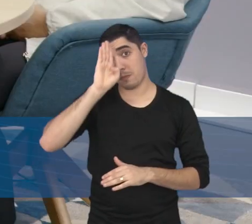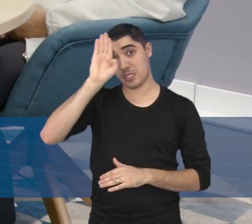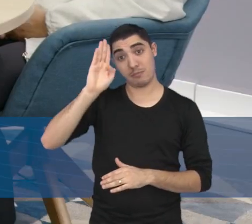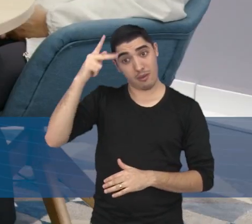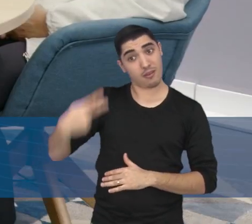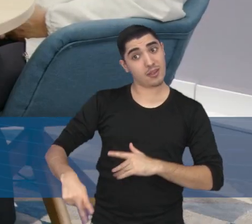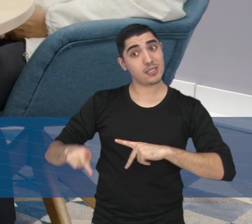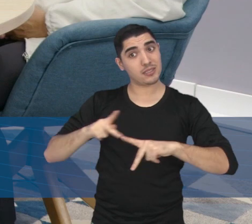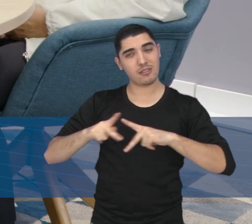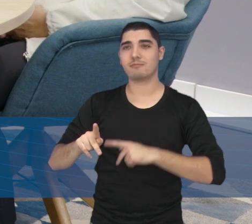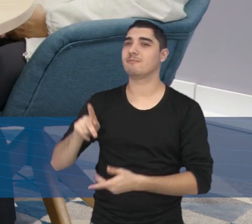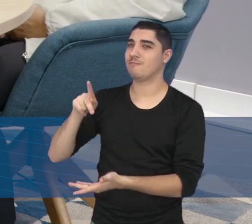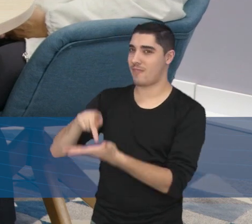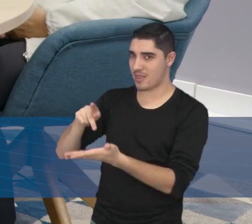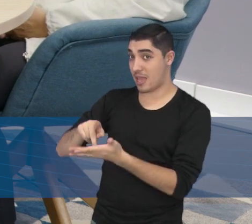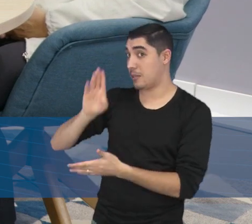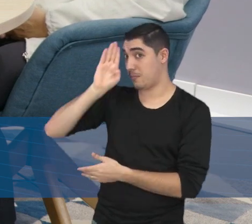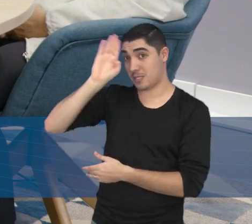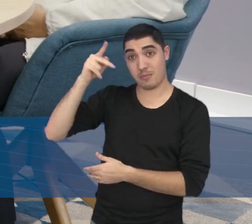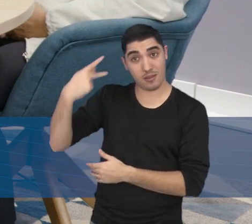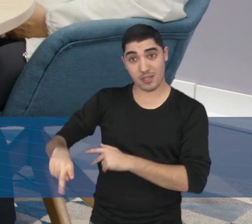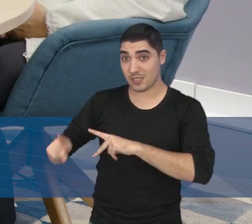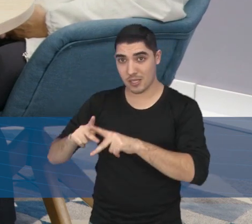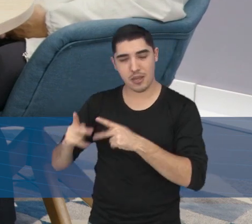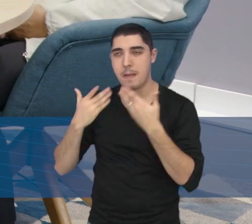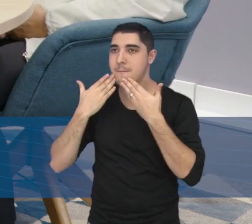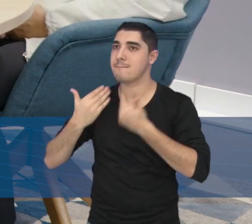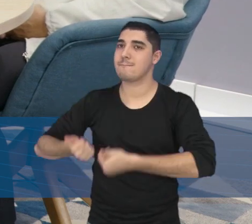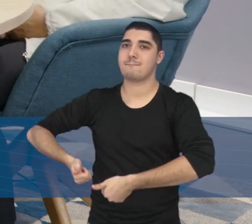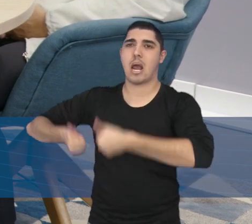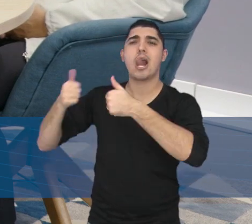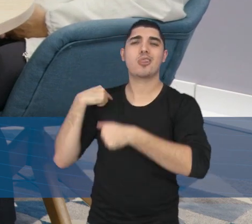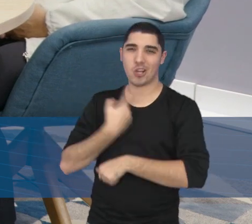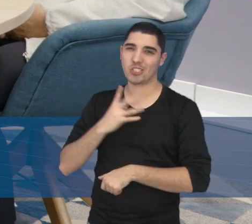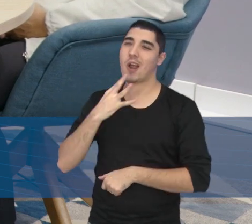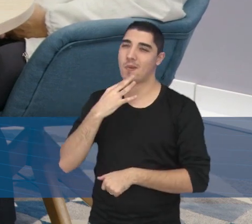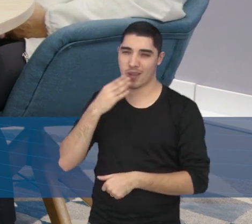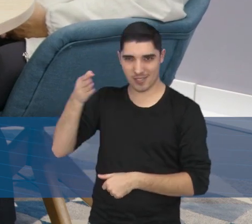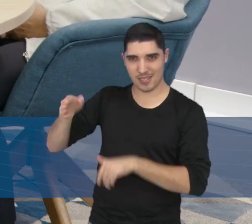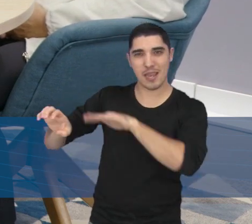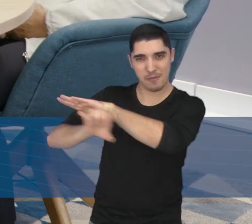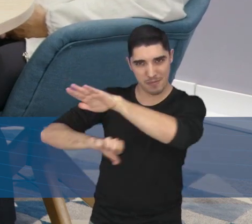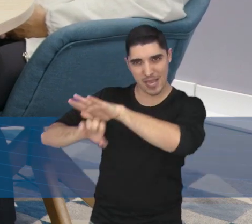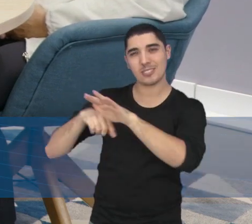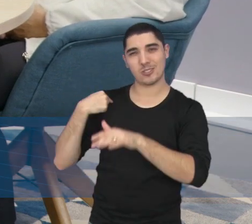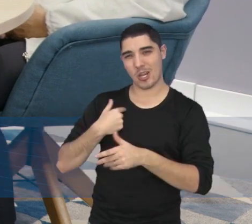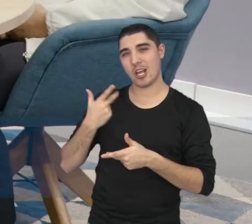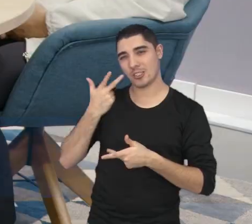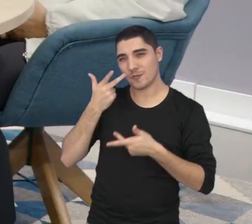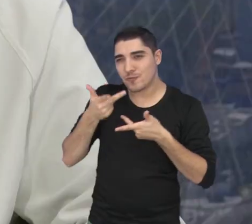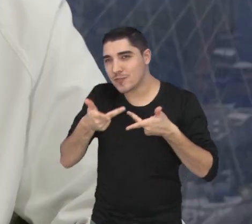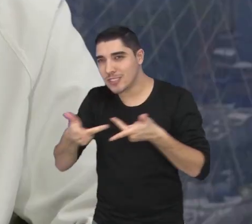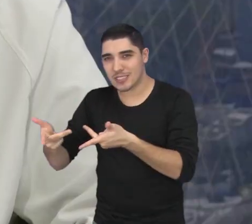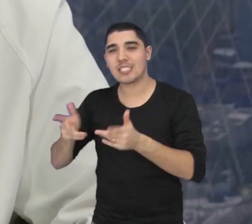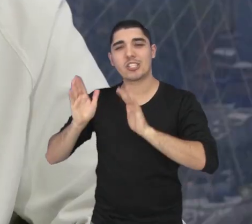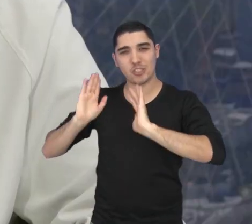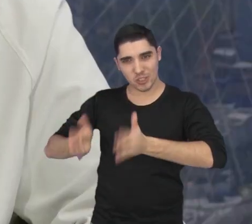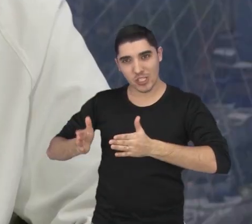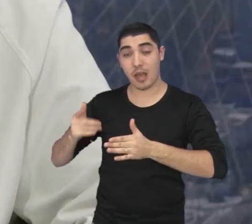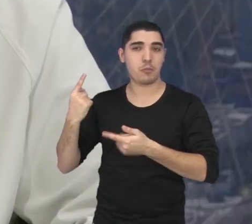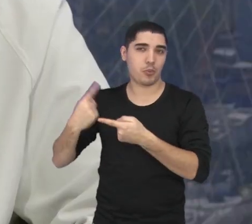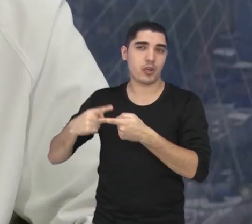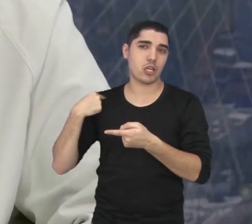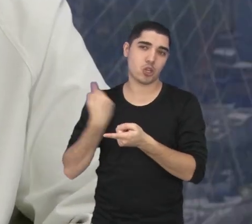principalmente aqui em São José, né? Principalmente melhor ainda. em São José, melhor ainda, né? A gente conhece já, fizemos algumas visitas da empresa GMC Log, já fizemos alguns